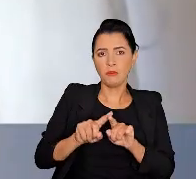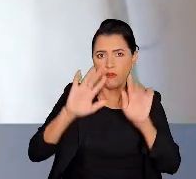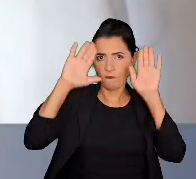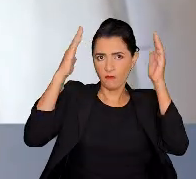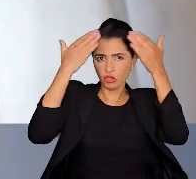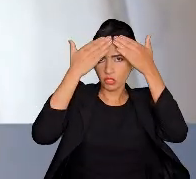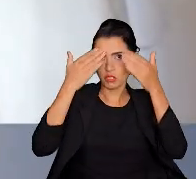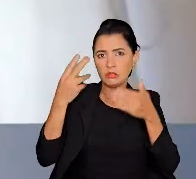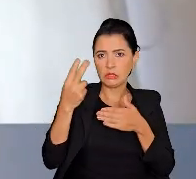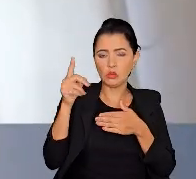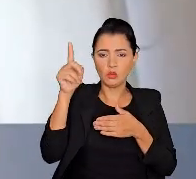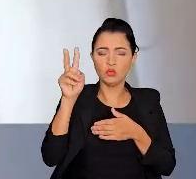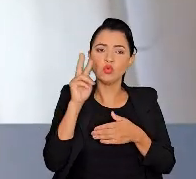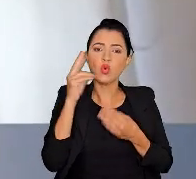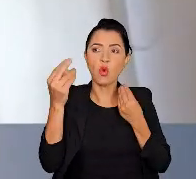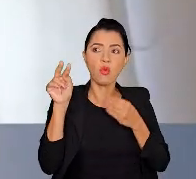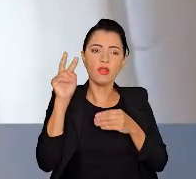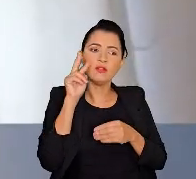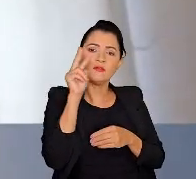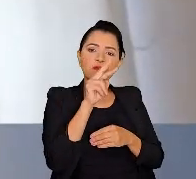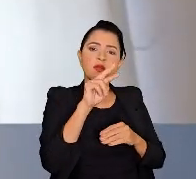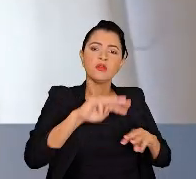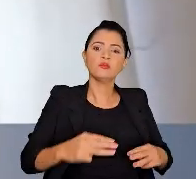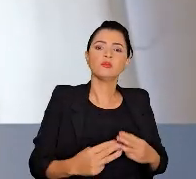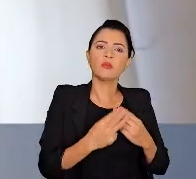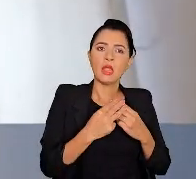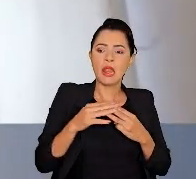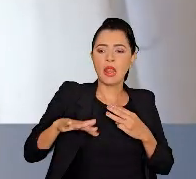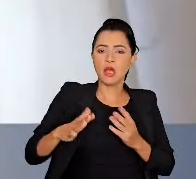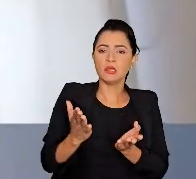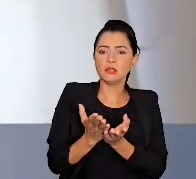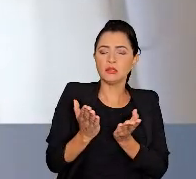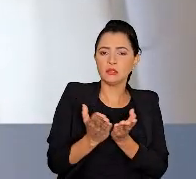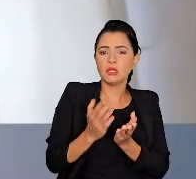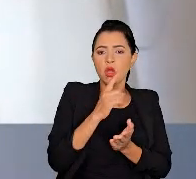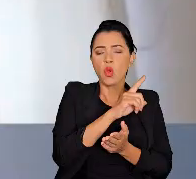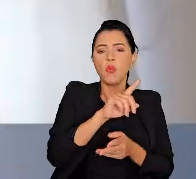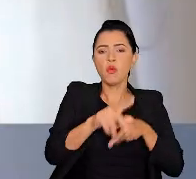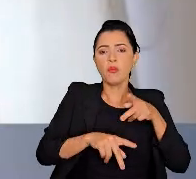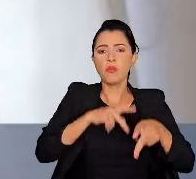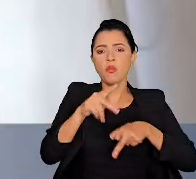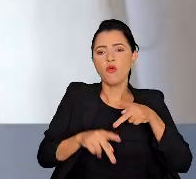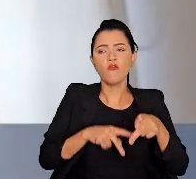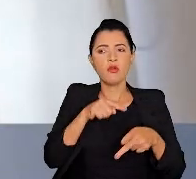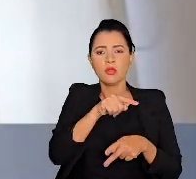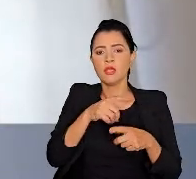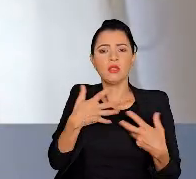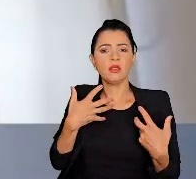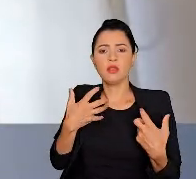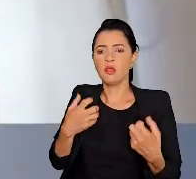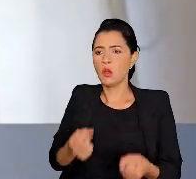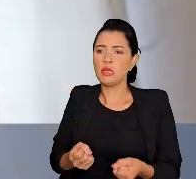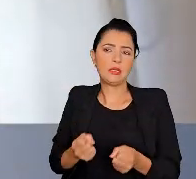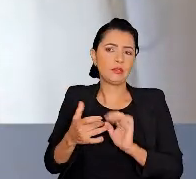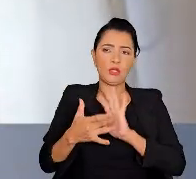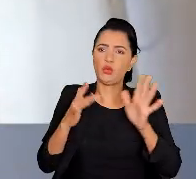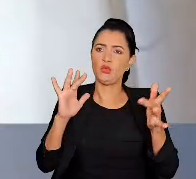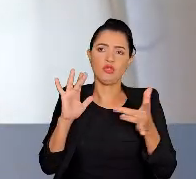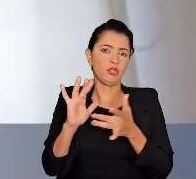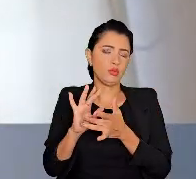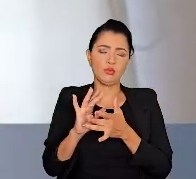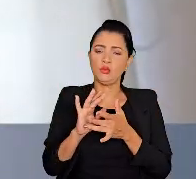judeus eram vistos pelo cristianismo como um povo deicida, que não aceitou Jesus como Messias,